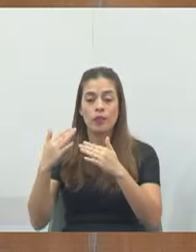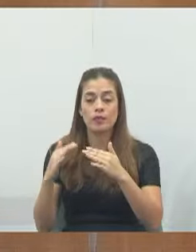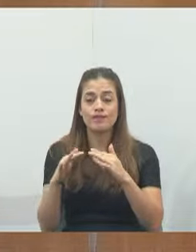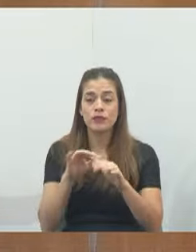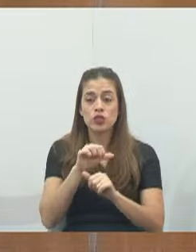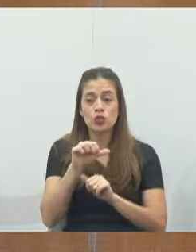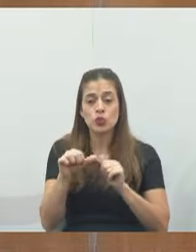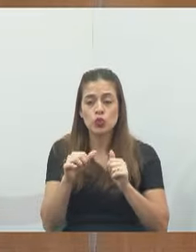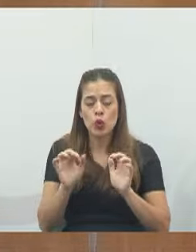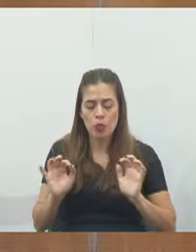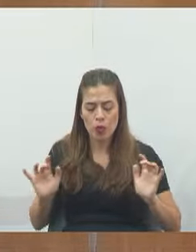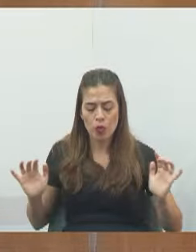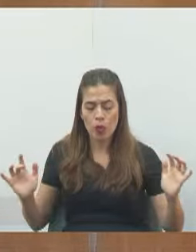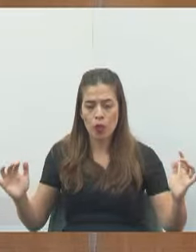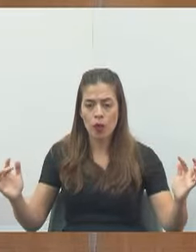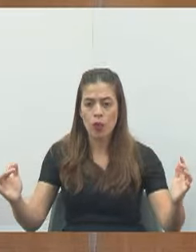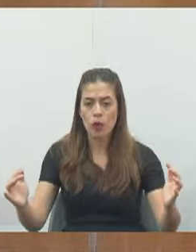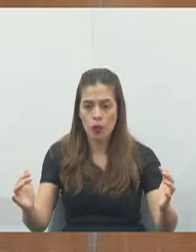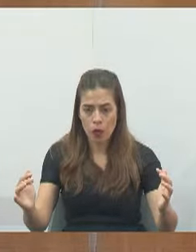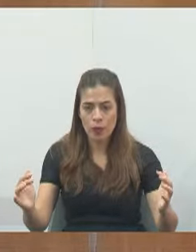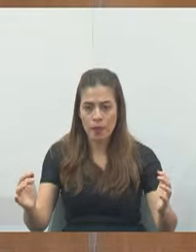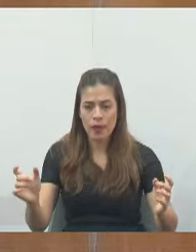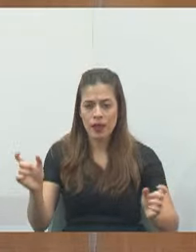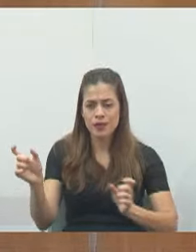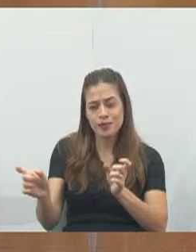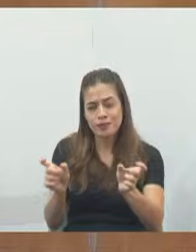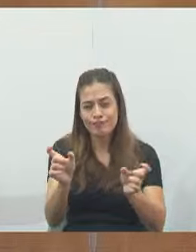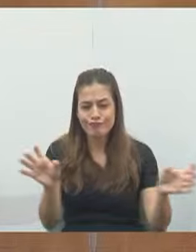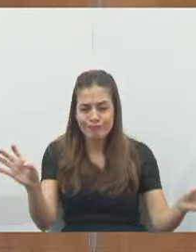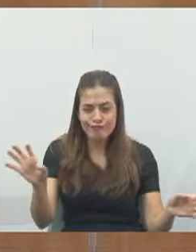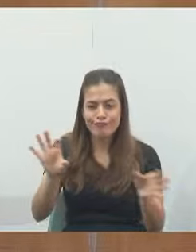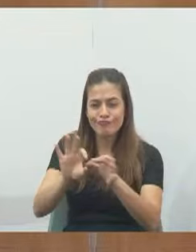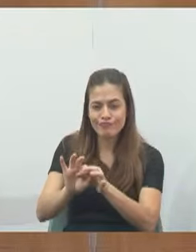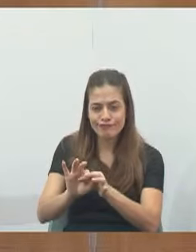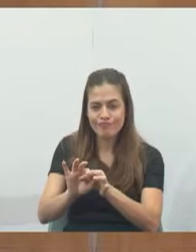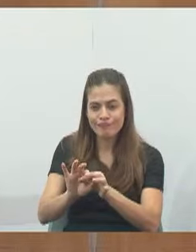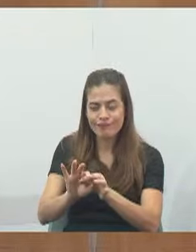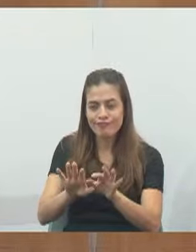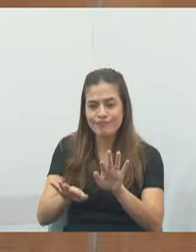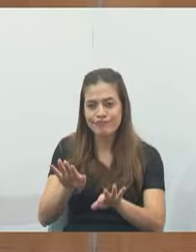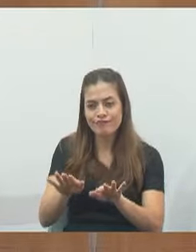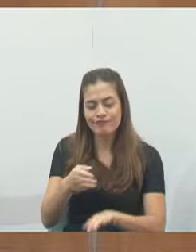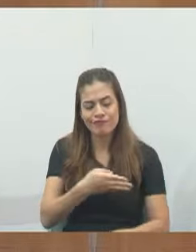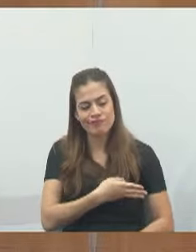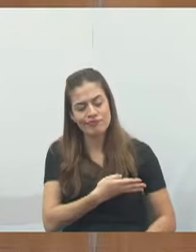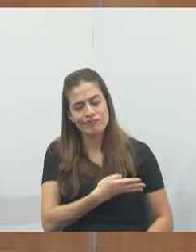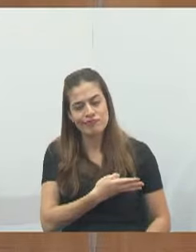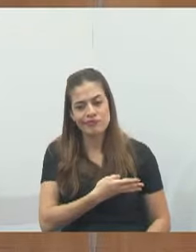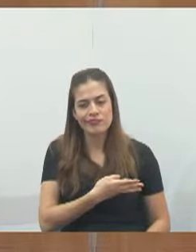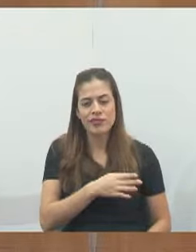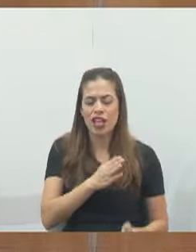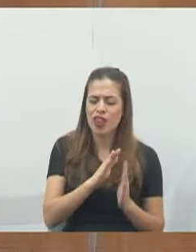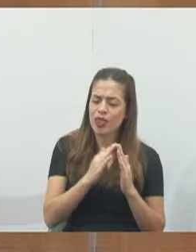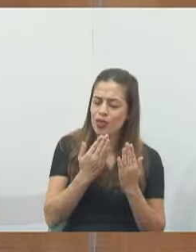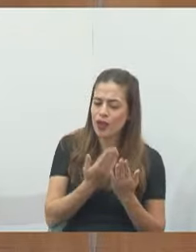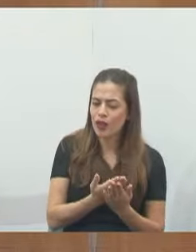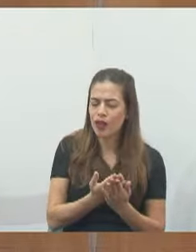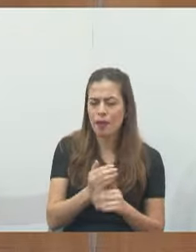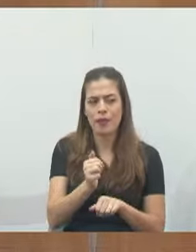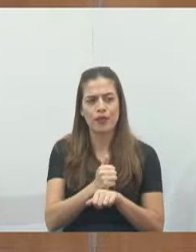foi se tornando uma rede de pessoas que se conectam, às vezes, pela amizade, pela escola,